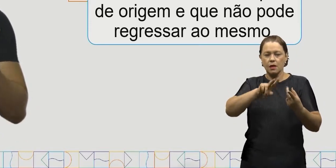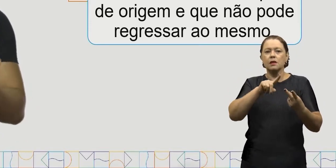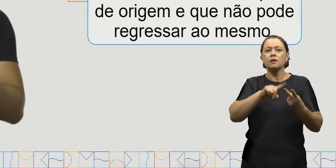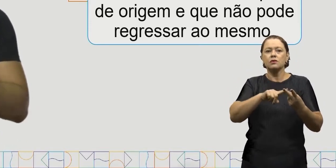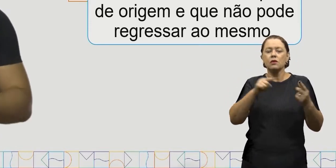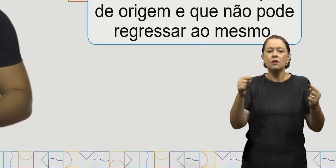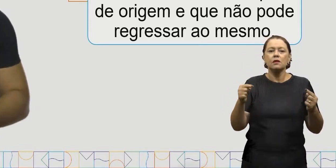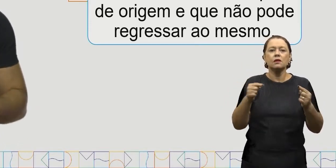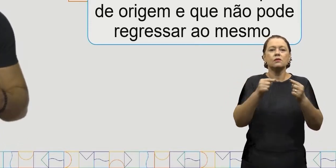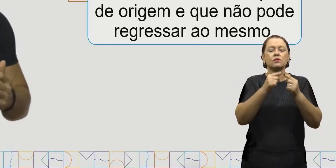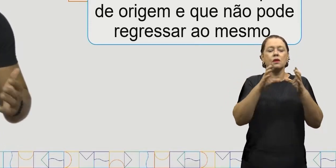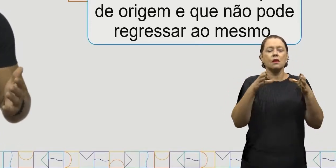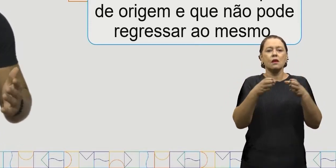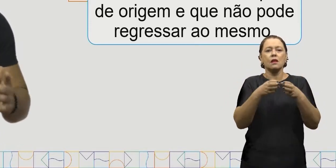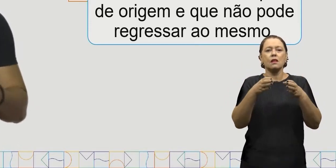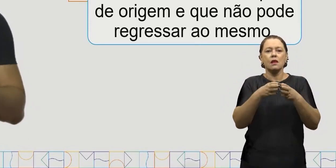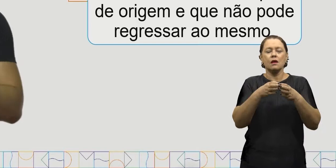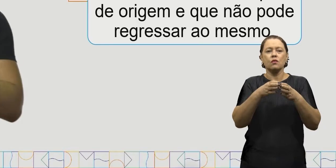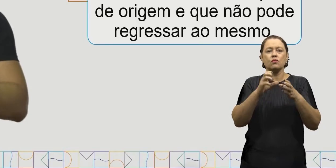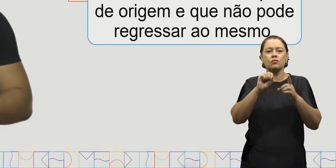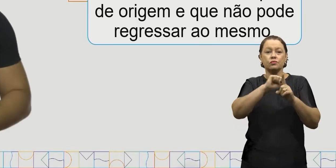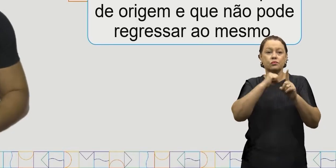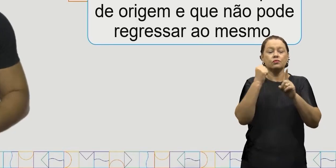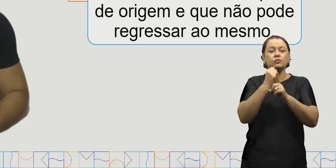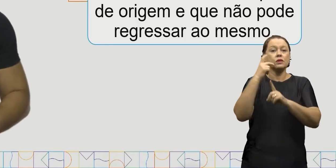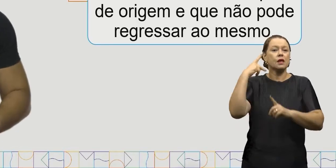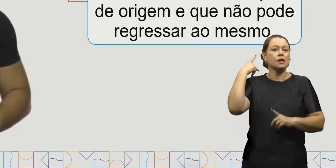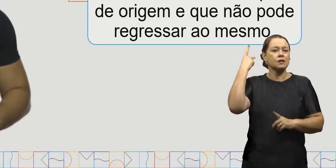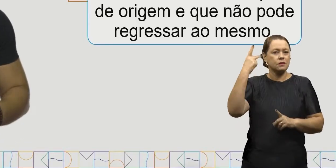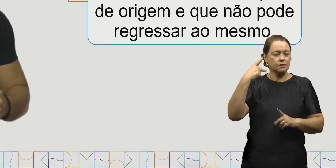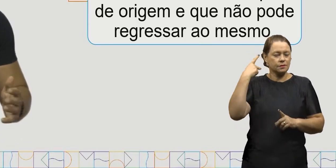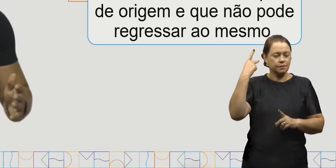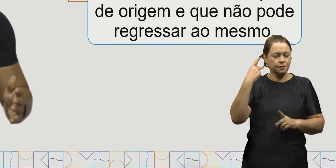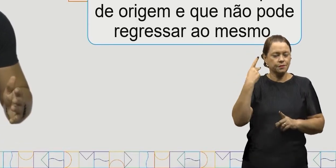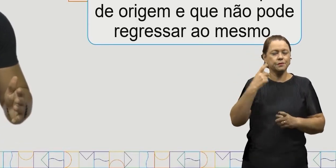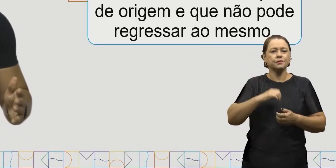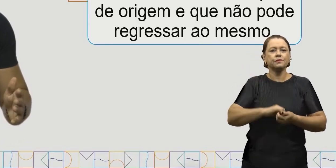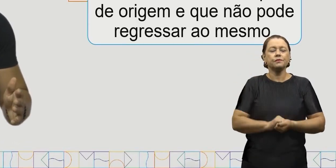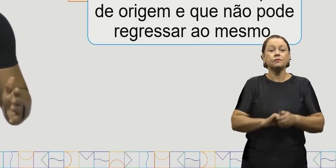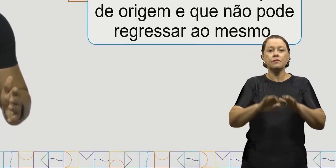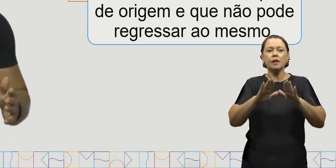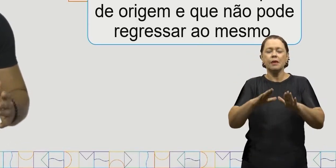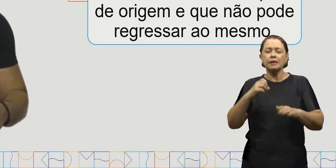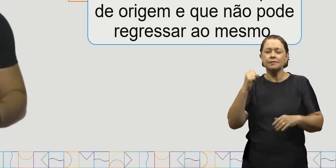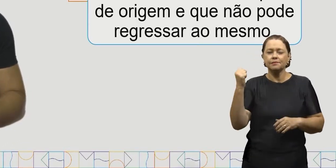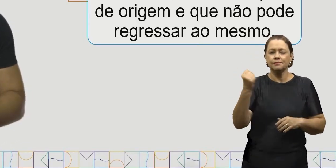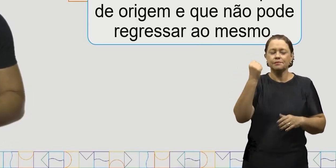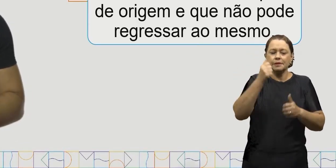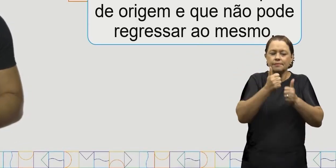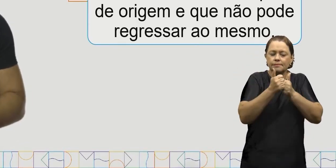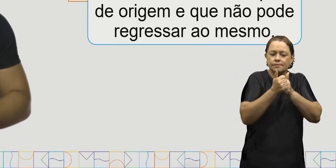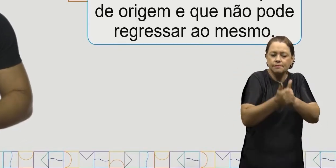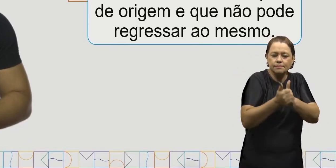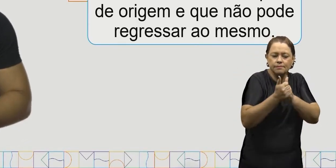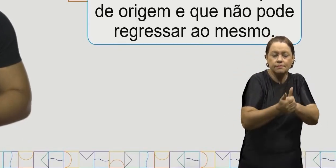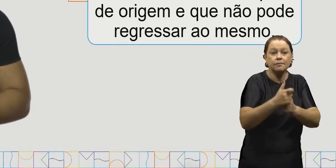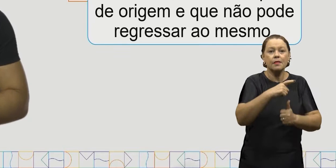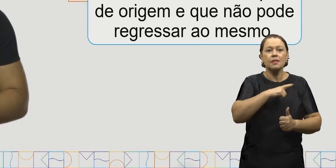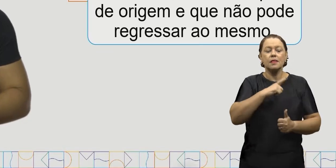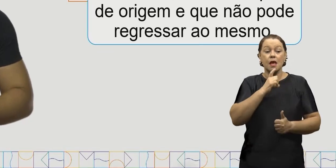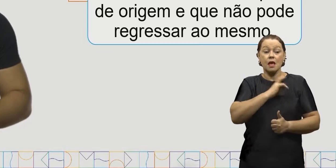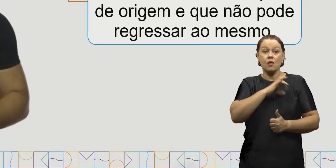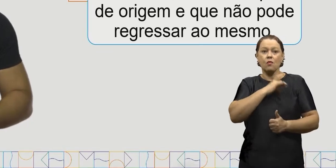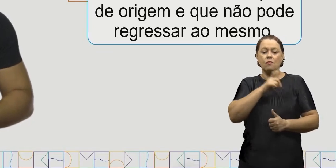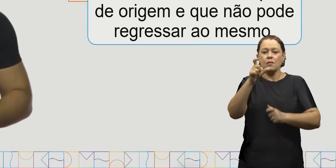isso associado a grupos sociais ou políticos. Devido à gravidade da perseguição, há um medo muito grande por